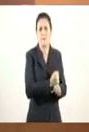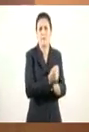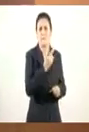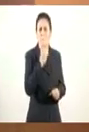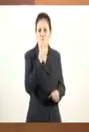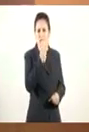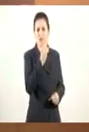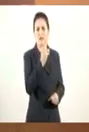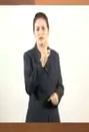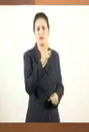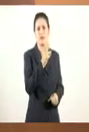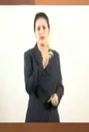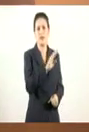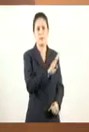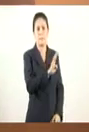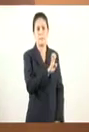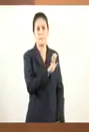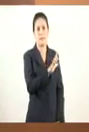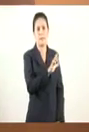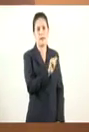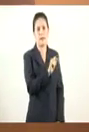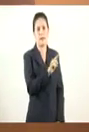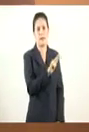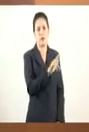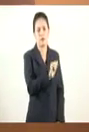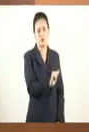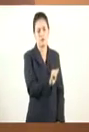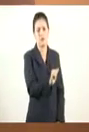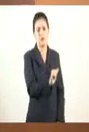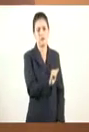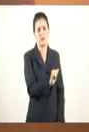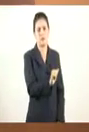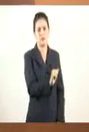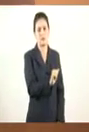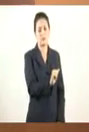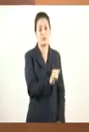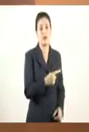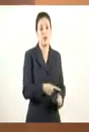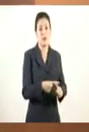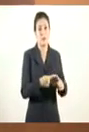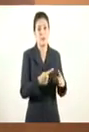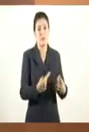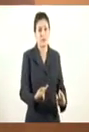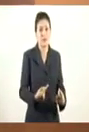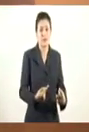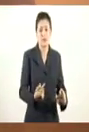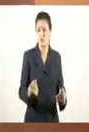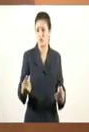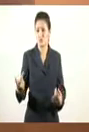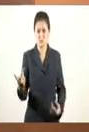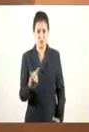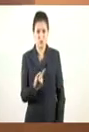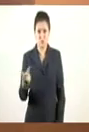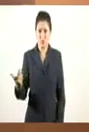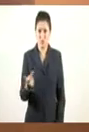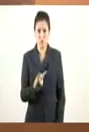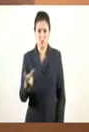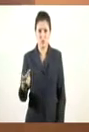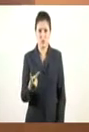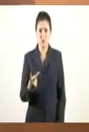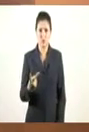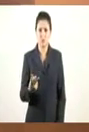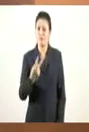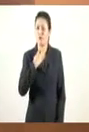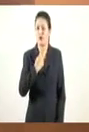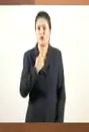Belágua, município de Belágua. Mas, de toda forma, um e outro não servem para a sua finalidade